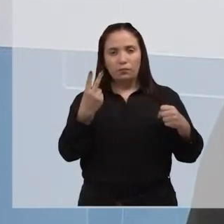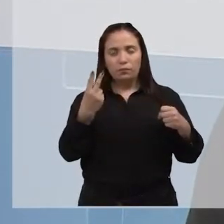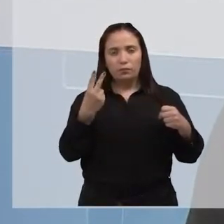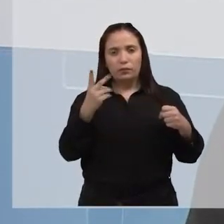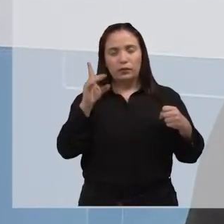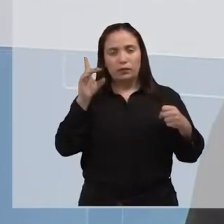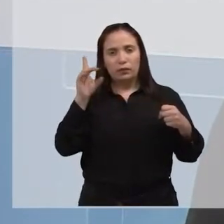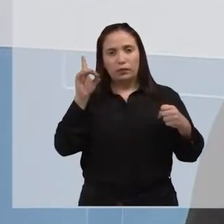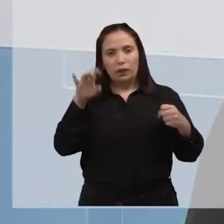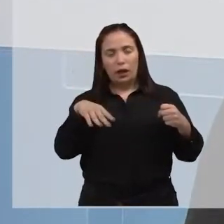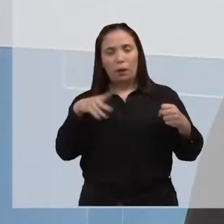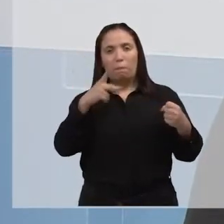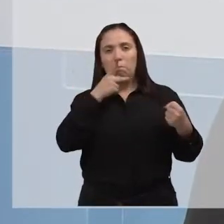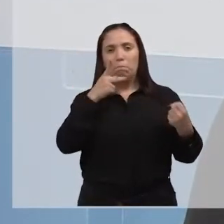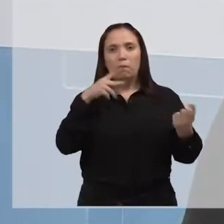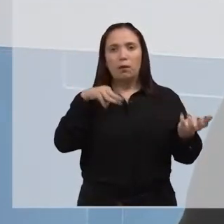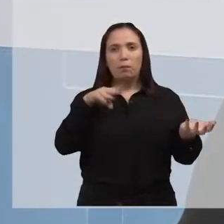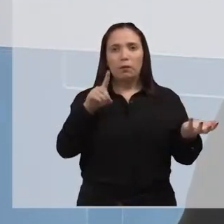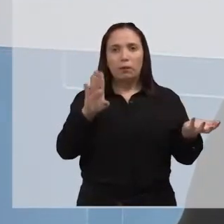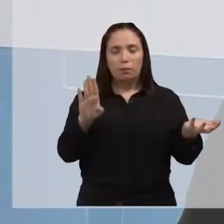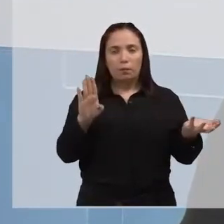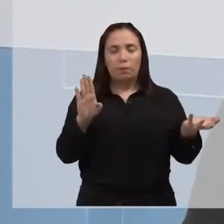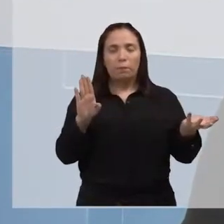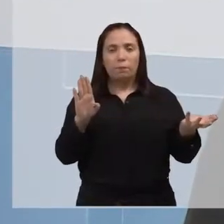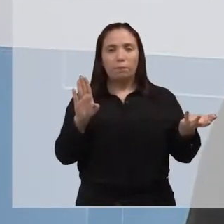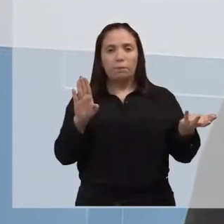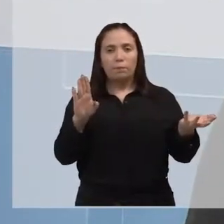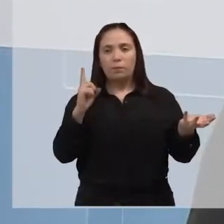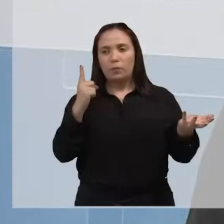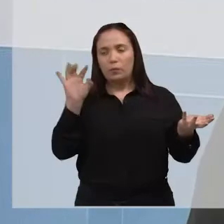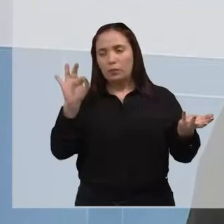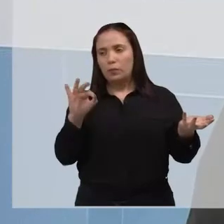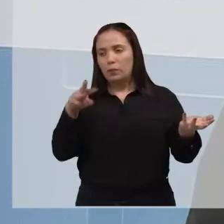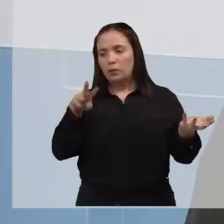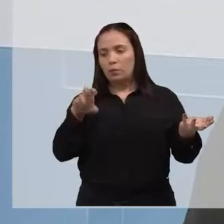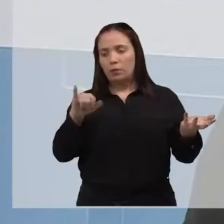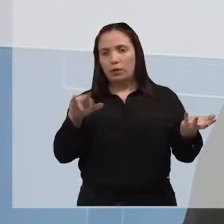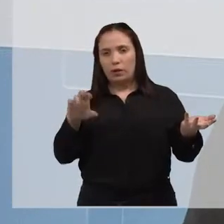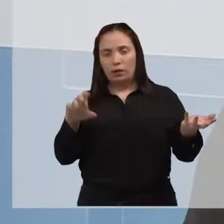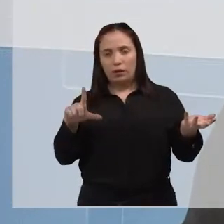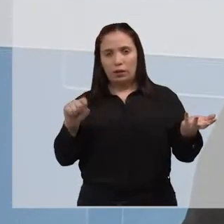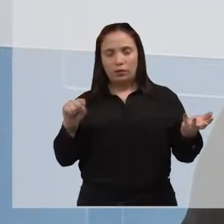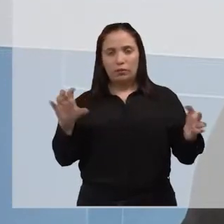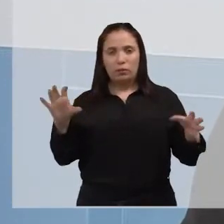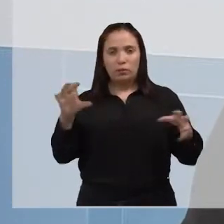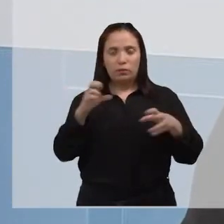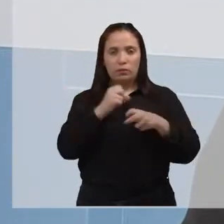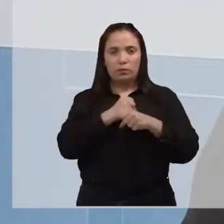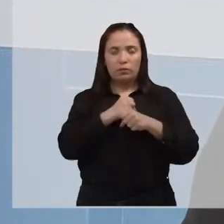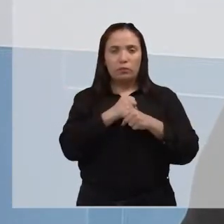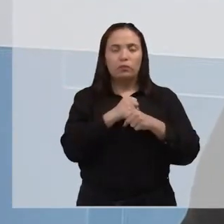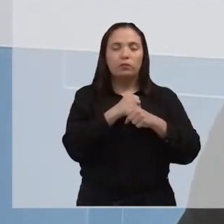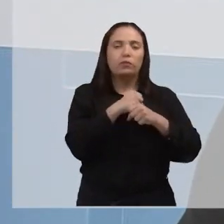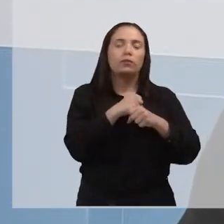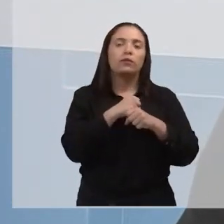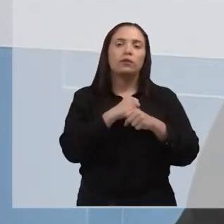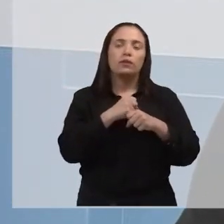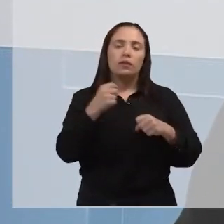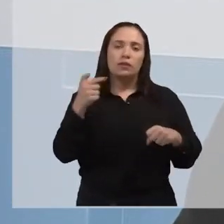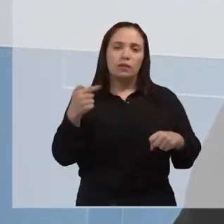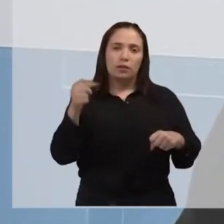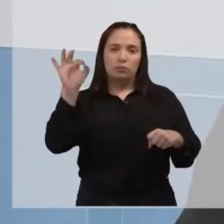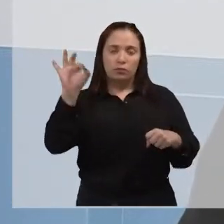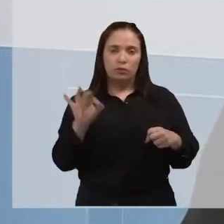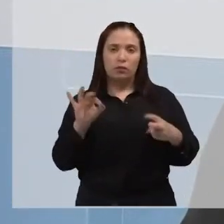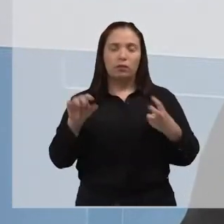DEM. Um do Meirelles, um do DEM, iria somando mais 2 e ficar com